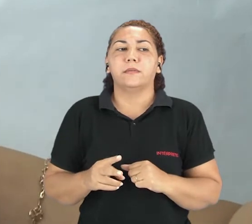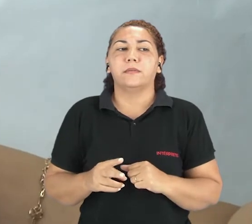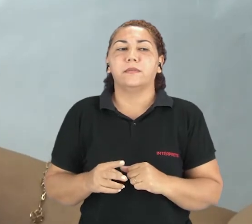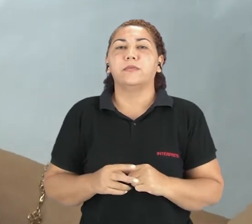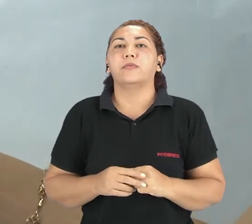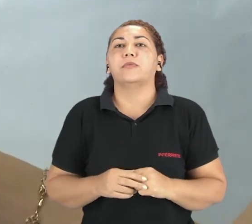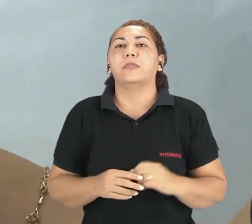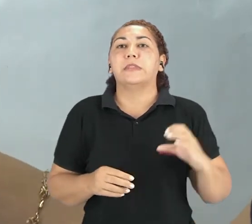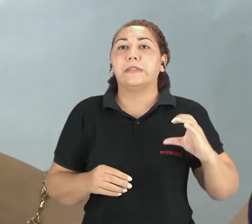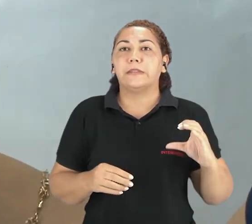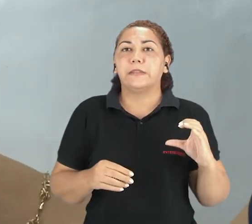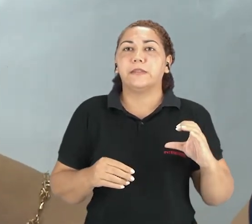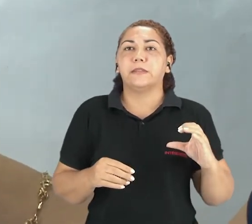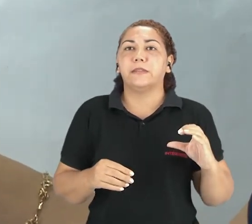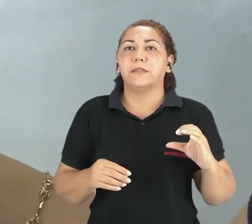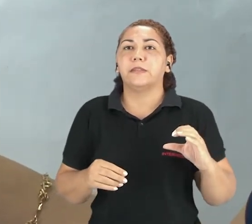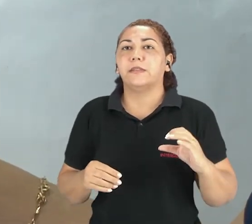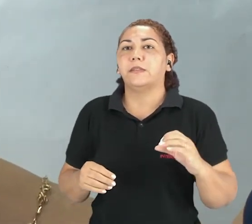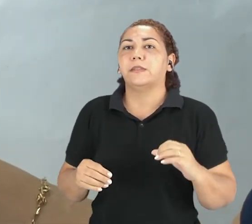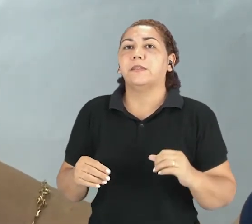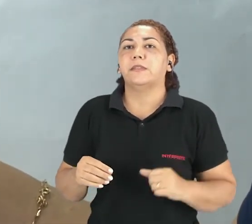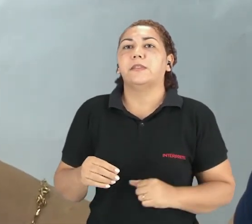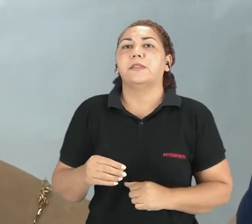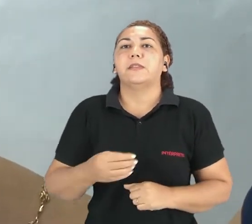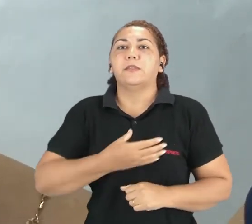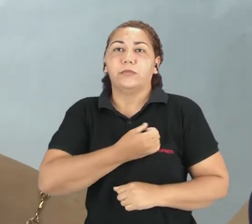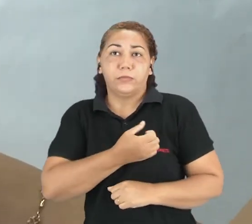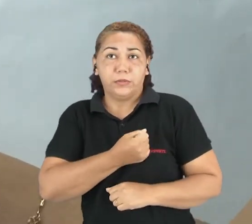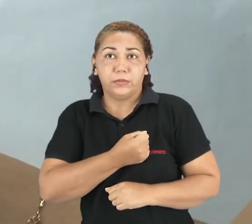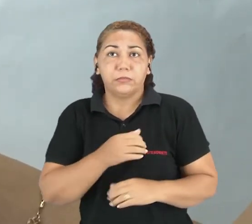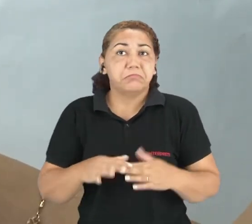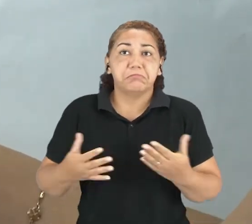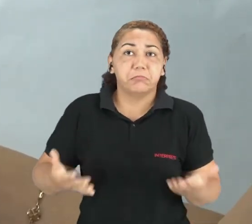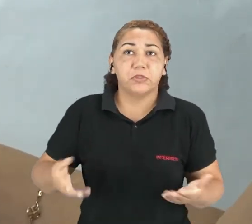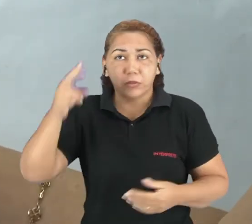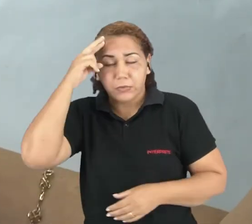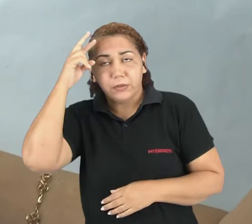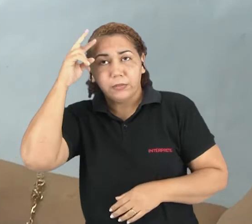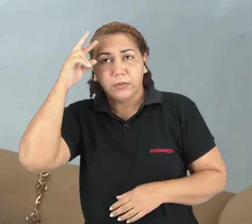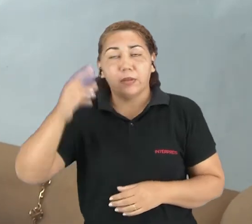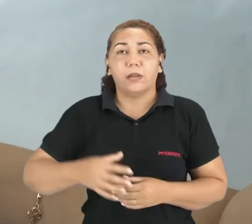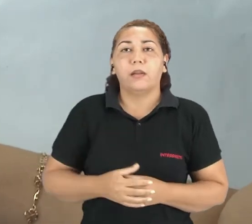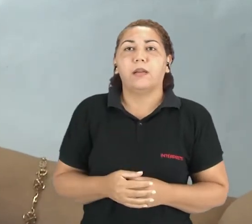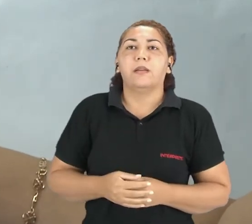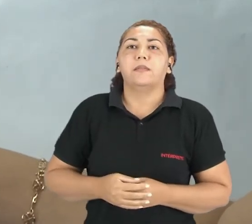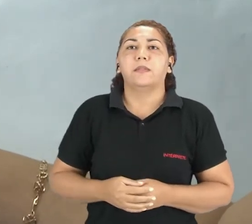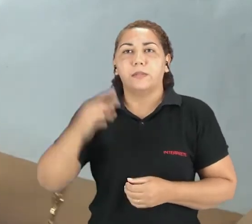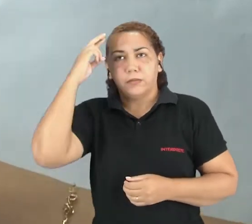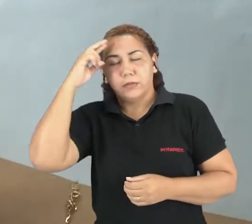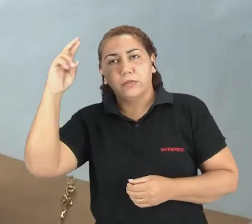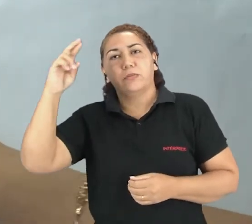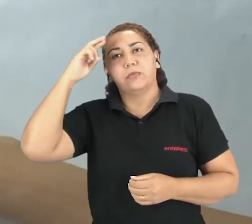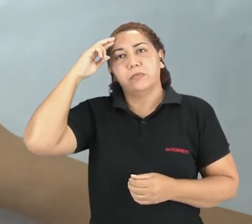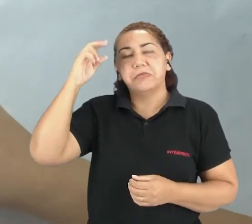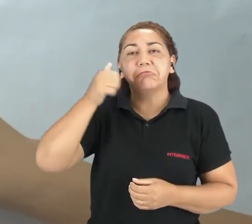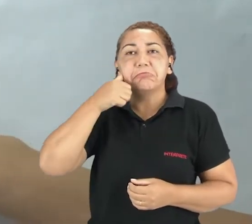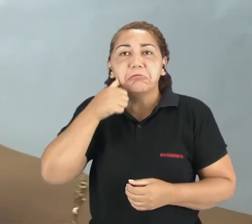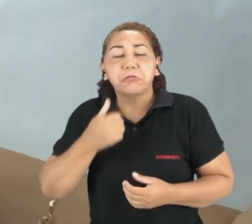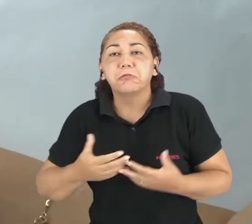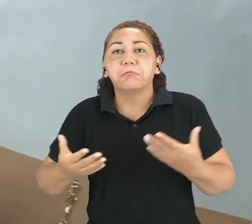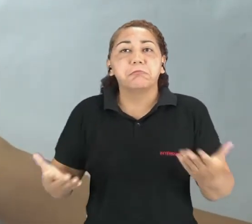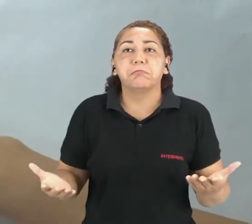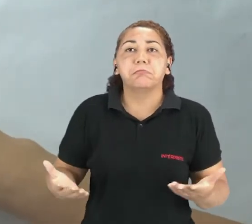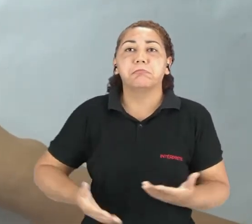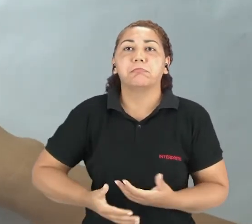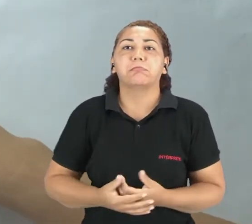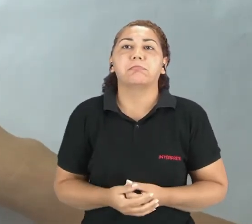para relembrar. Eu, tu, ele, nós, vós, ele, o senhor, senhora ou vossa excelência. Isso são pronomes. Carrinho